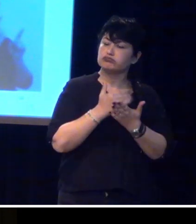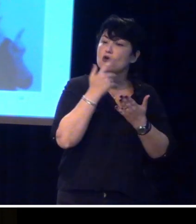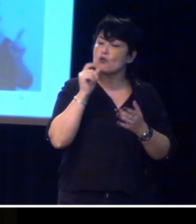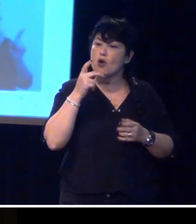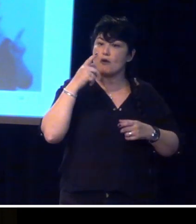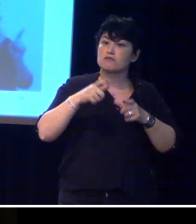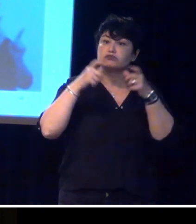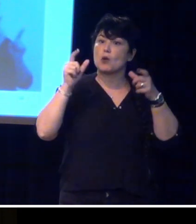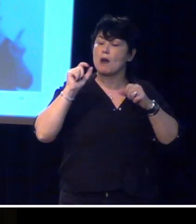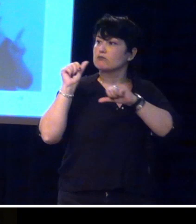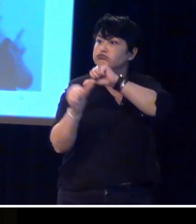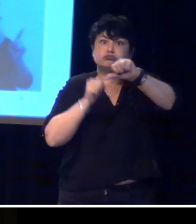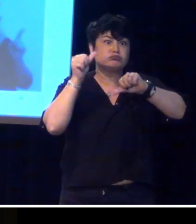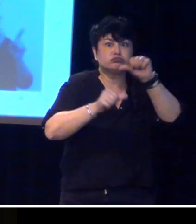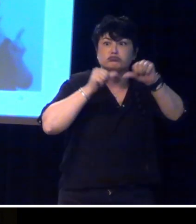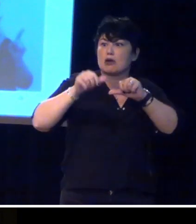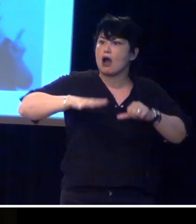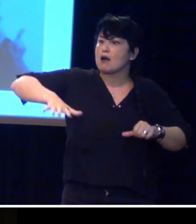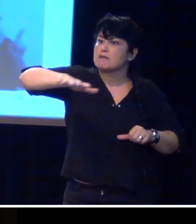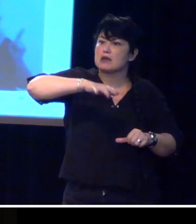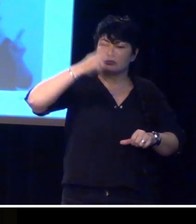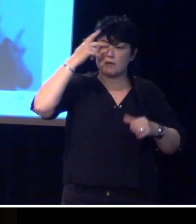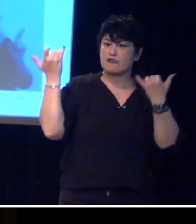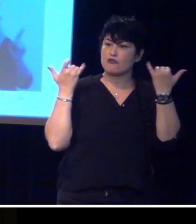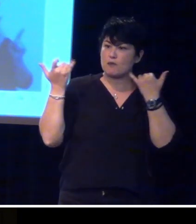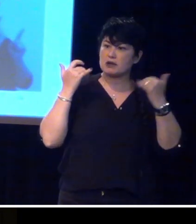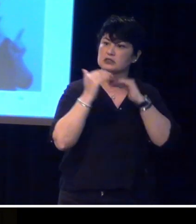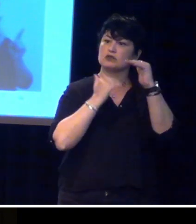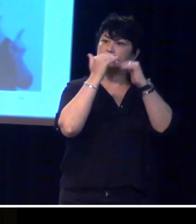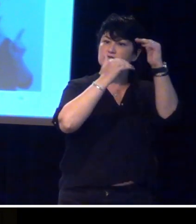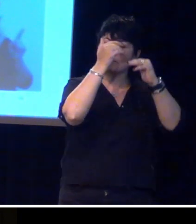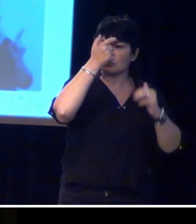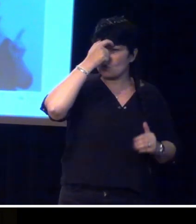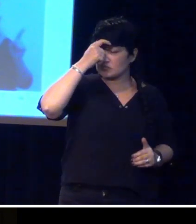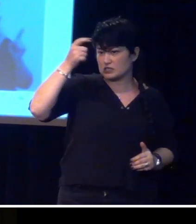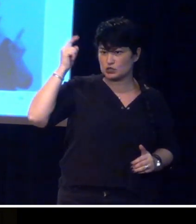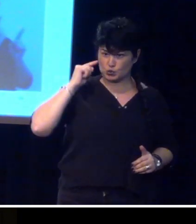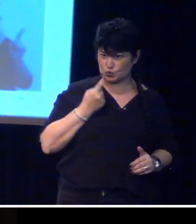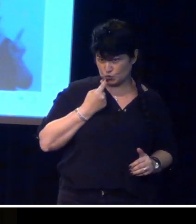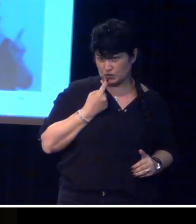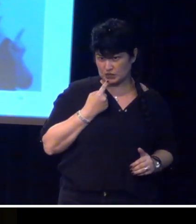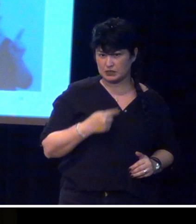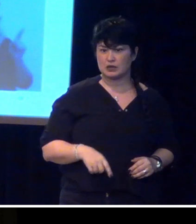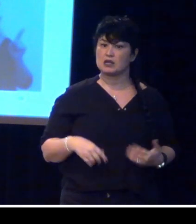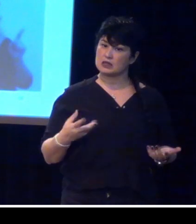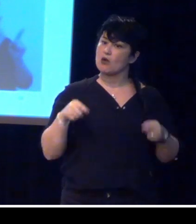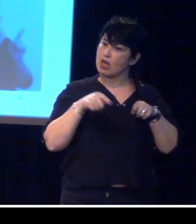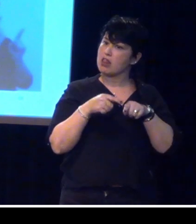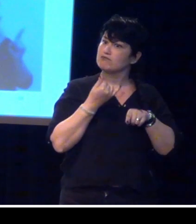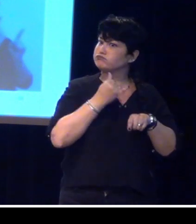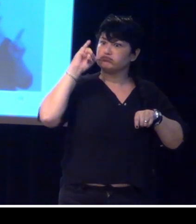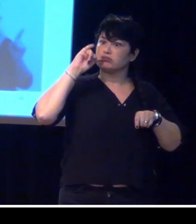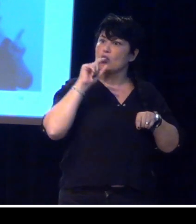mais vem sendo transformado em ambiente para informação e desenvolvimento da consciência surda. Então, ele